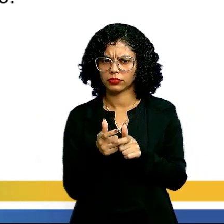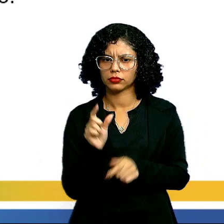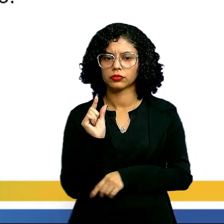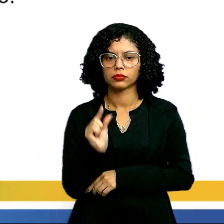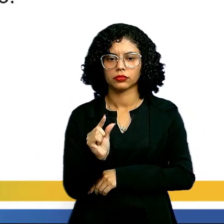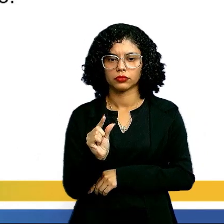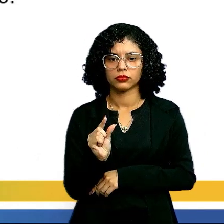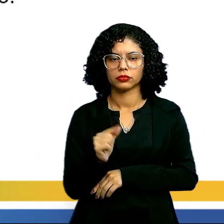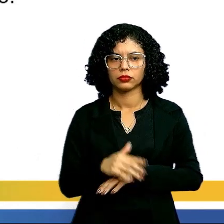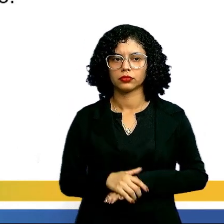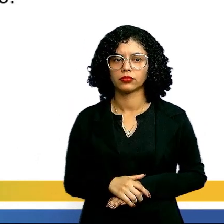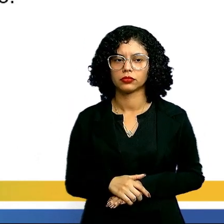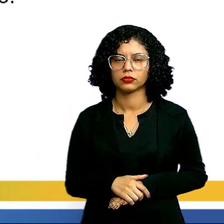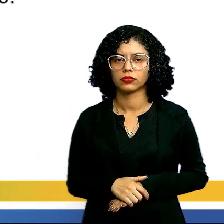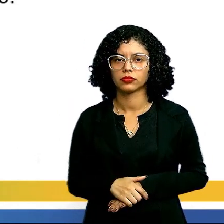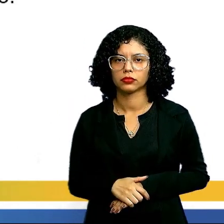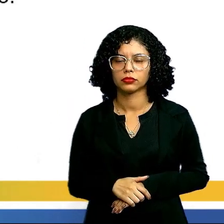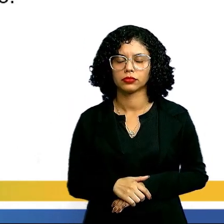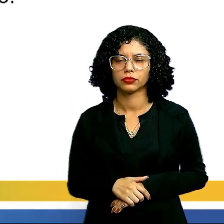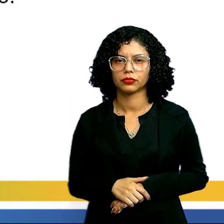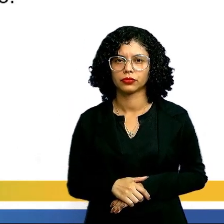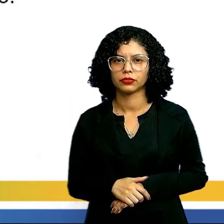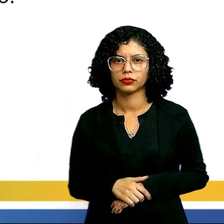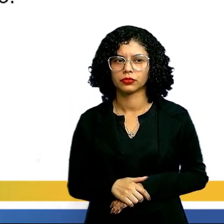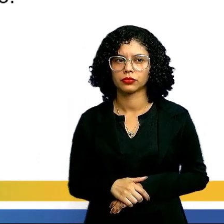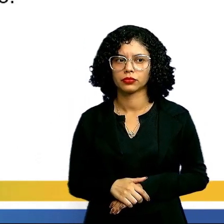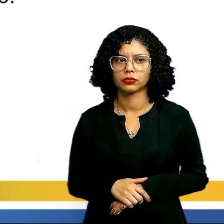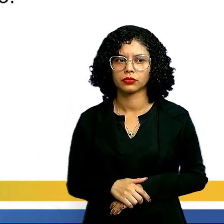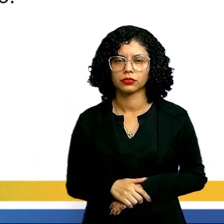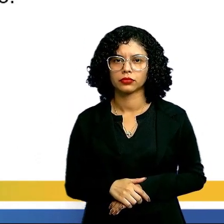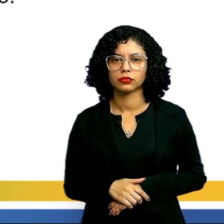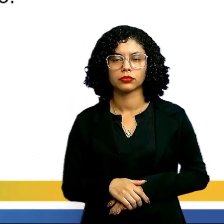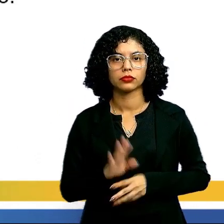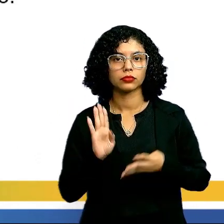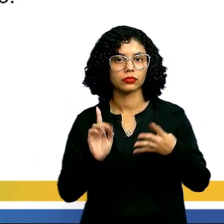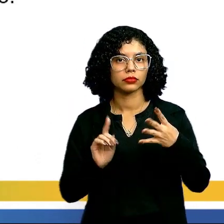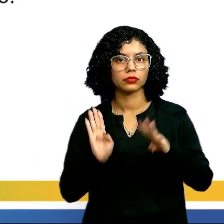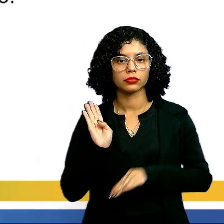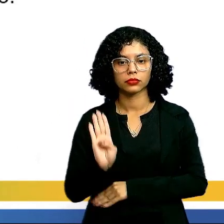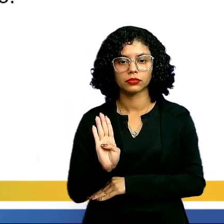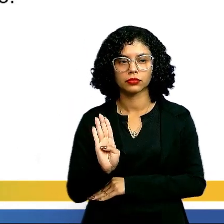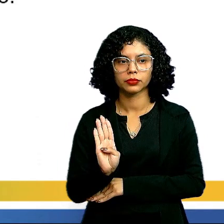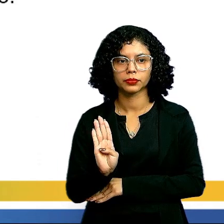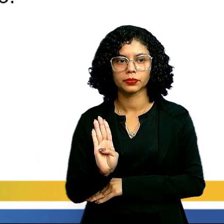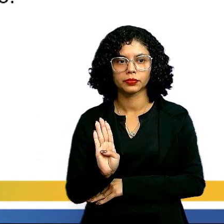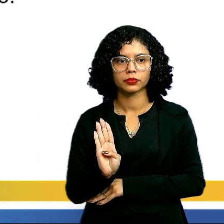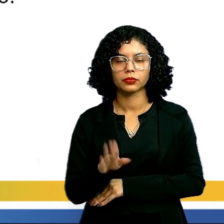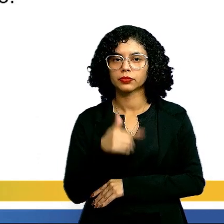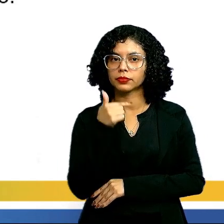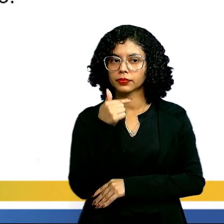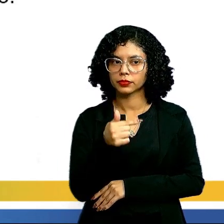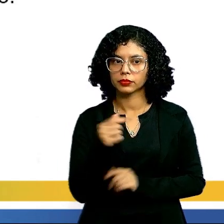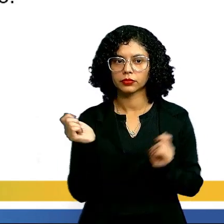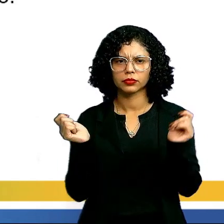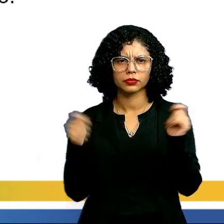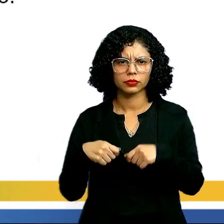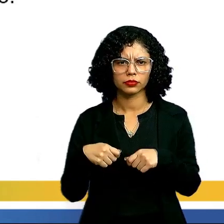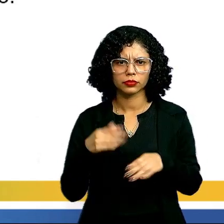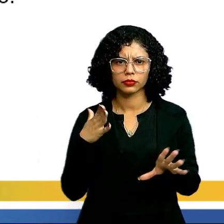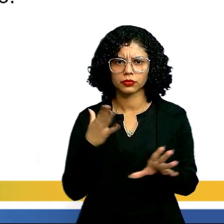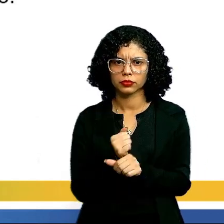que escolheu é a menor. Já a letra B, o Bernardo, pois há